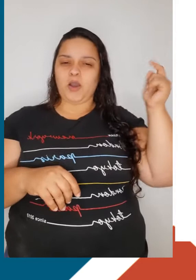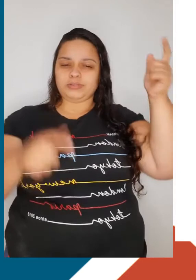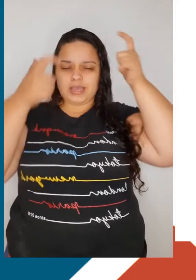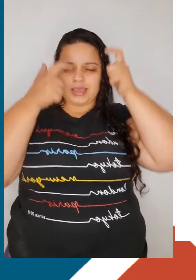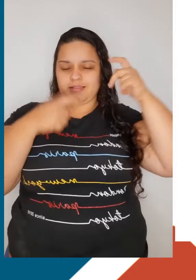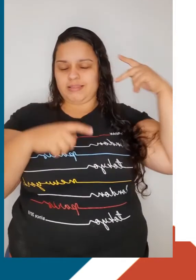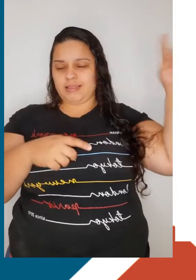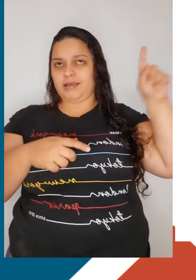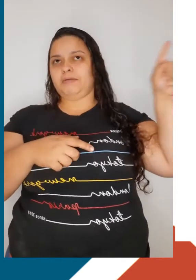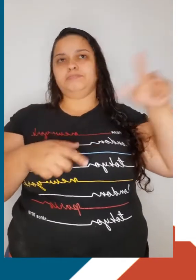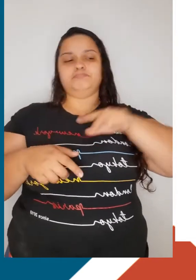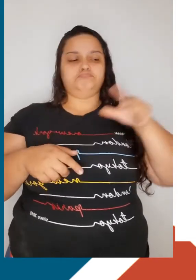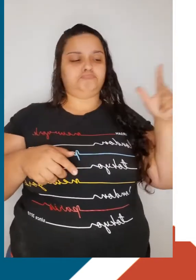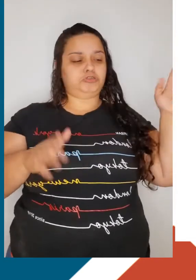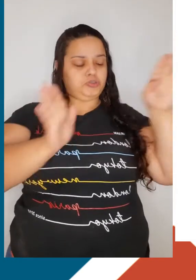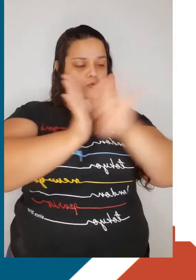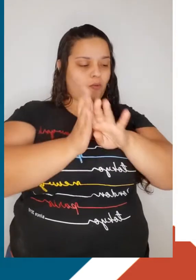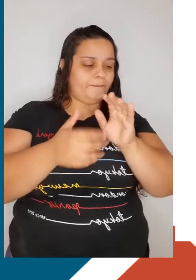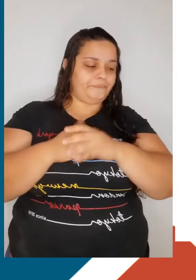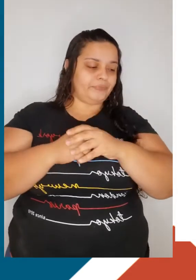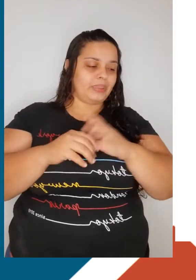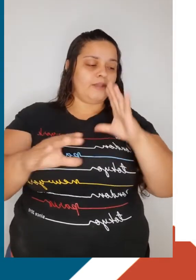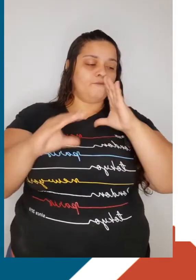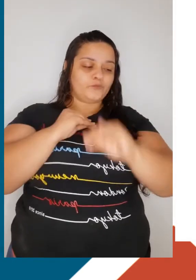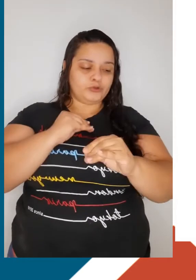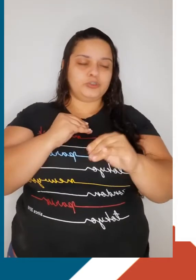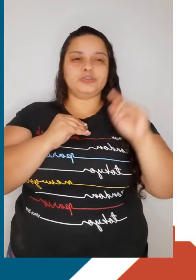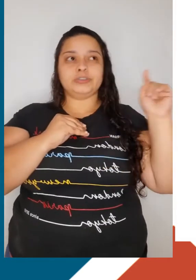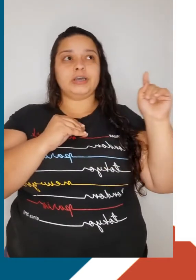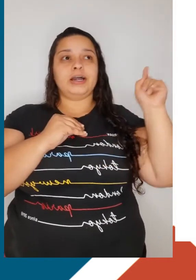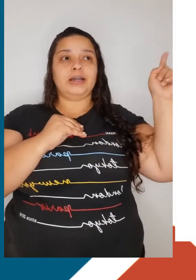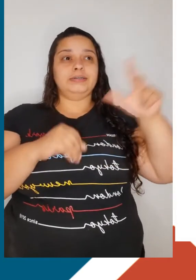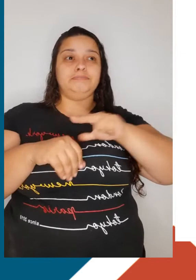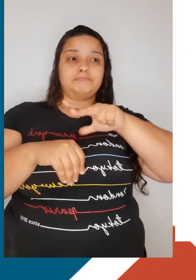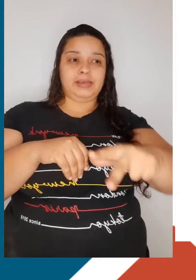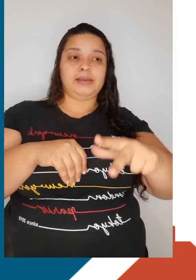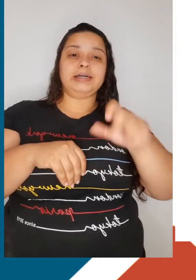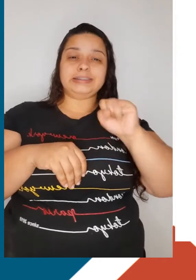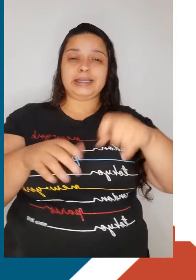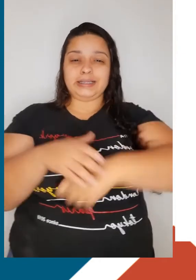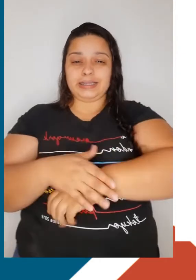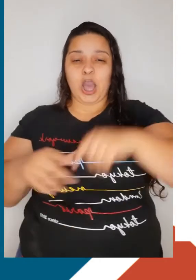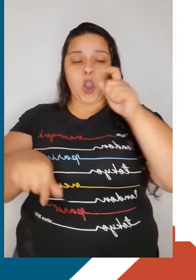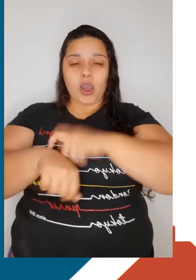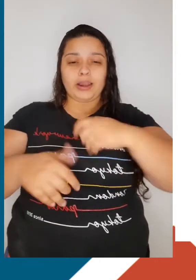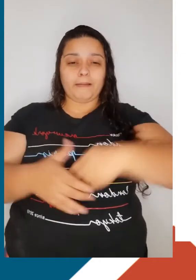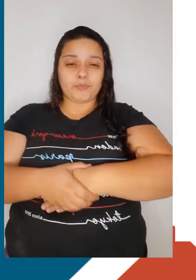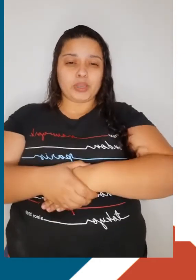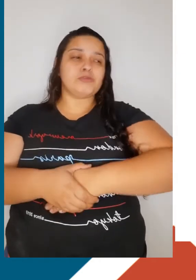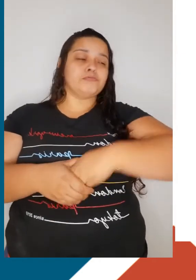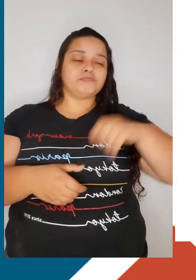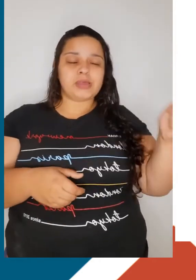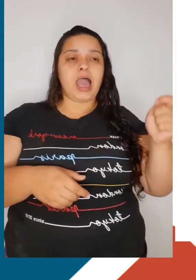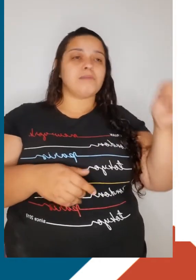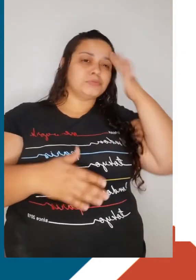em 1808. Os episódios relacionados à fuga da família real e da corte de Portugal com as invasões napoleônicas lá na